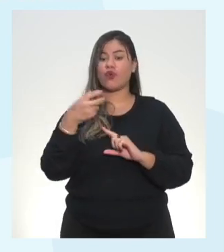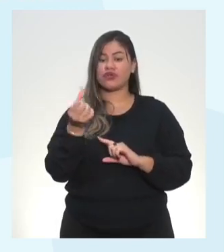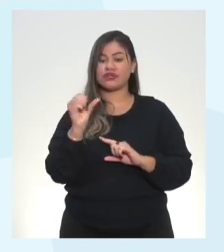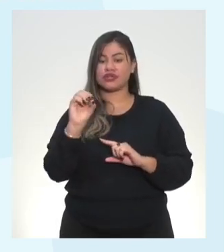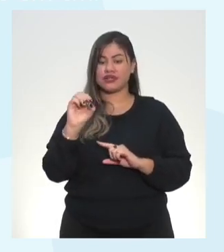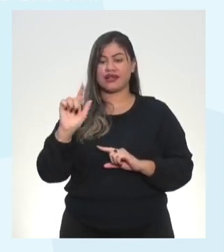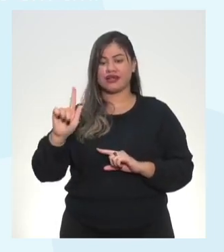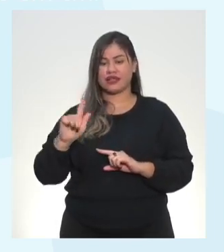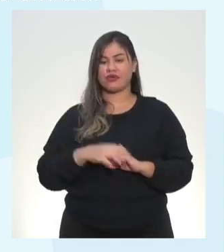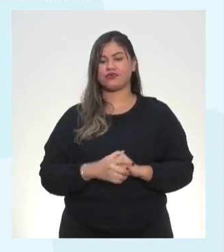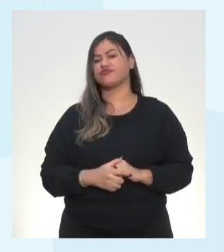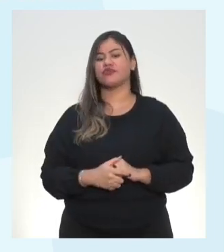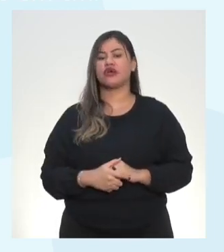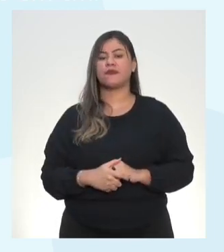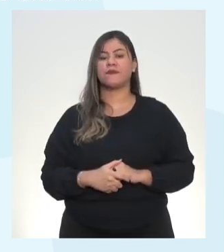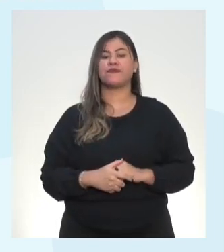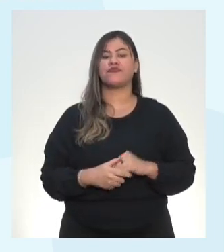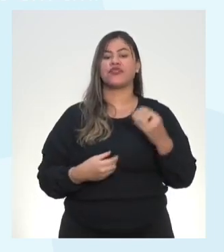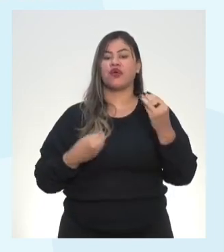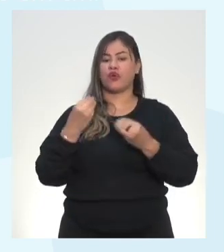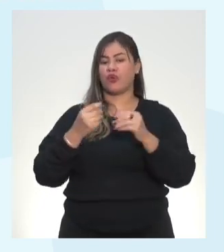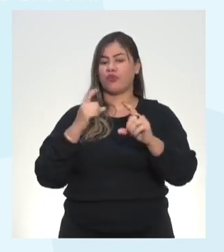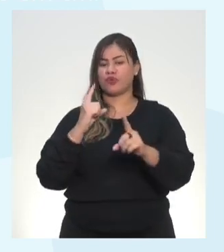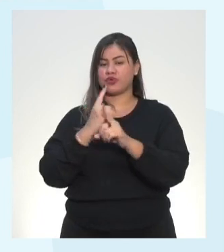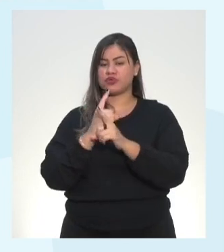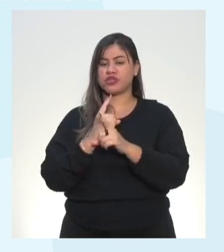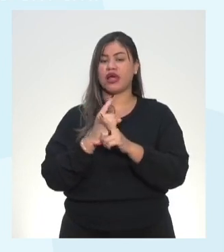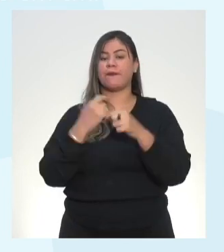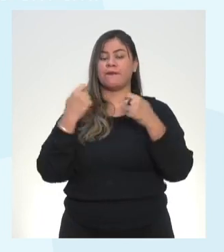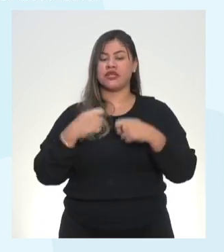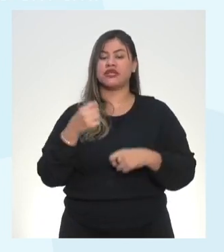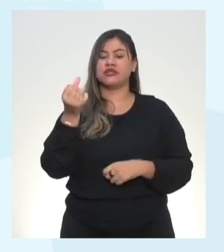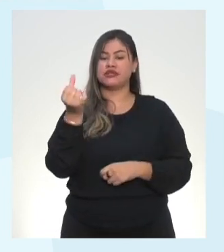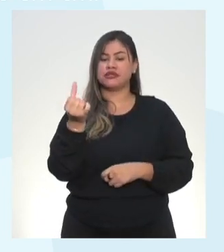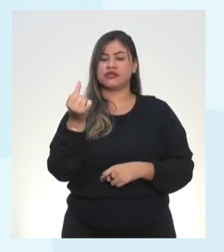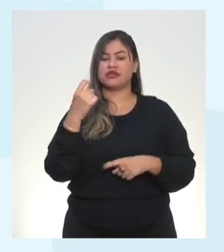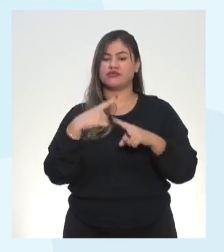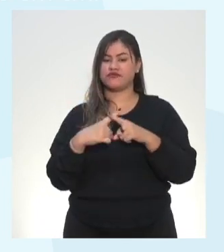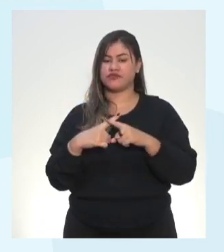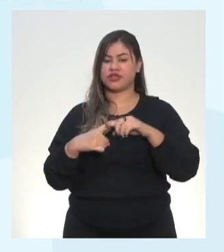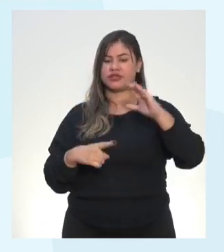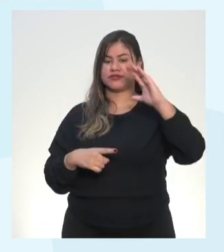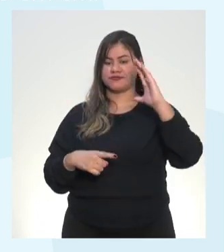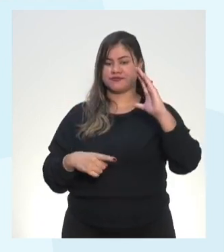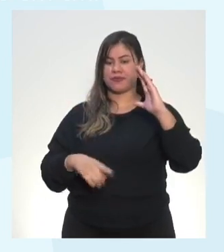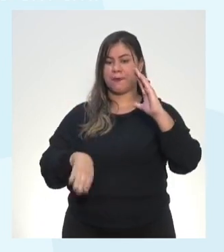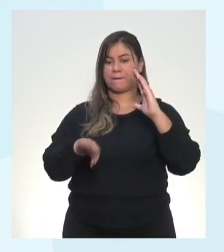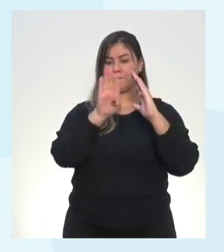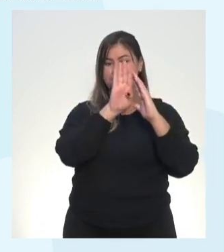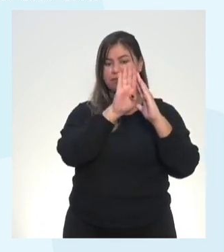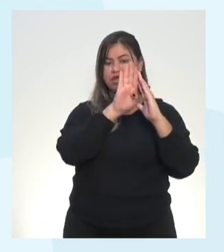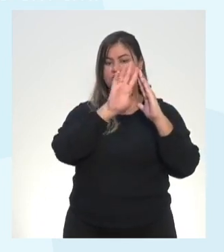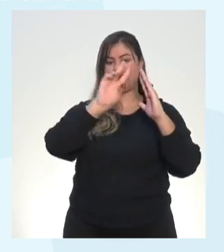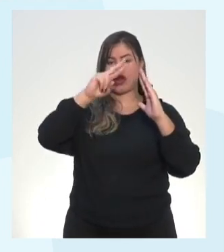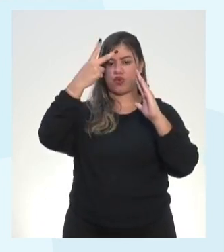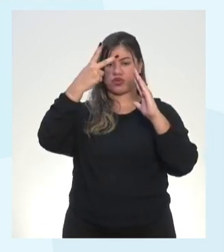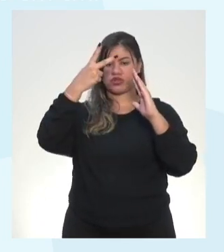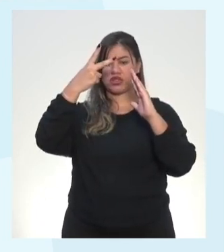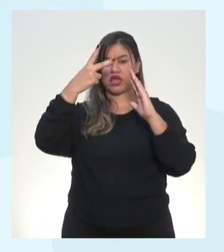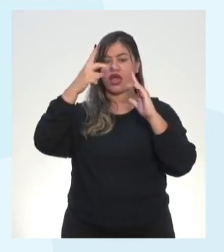difícil. Não, não é tão difícil assim. Observa só. Lembrando que este hexágono regular tem o lado